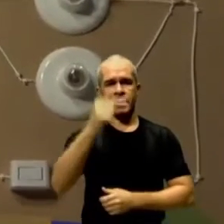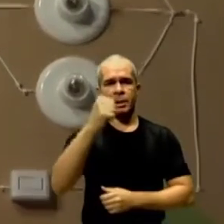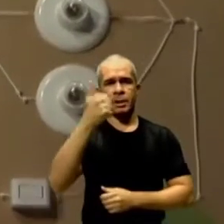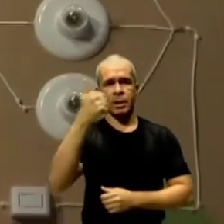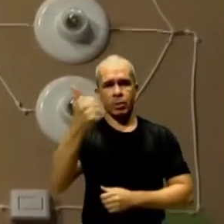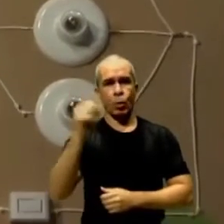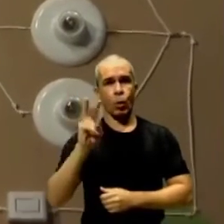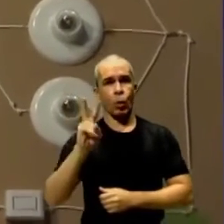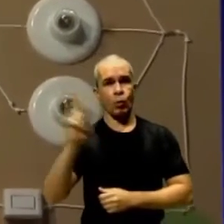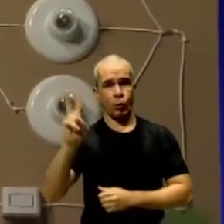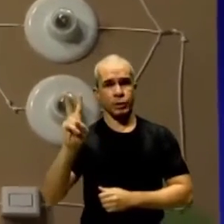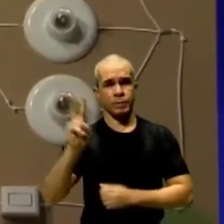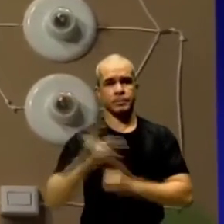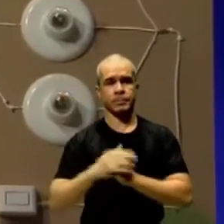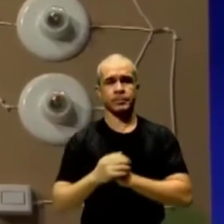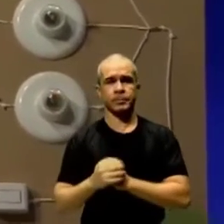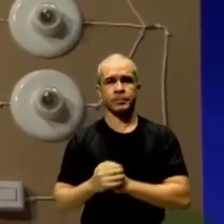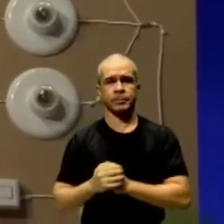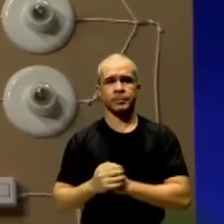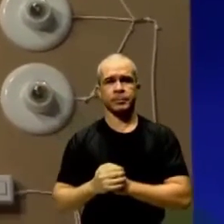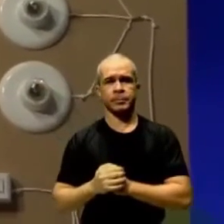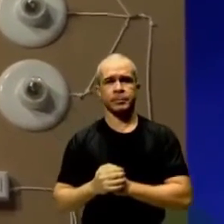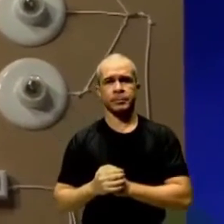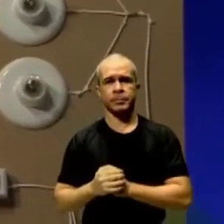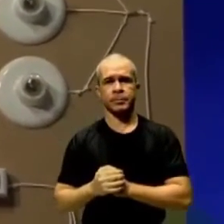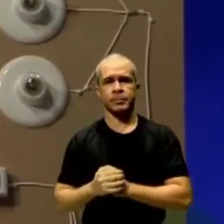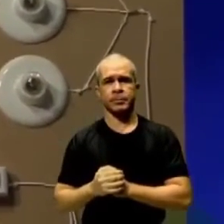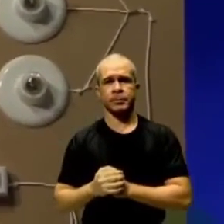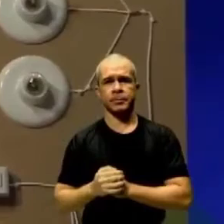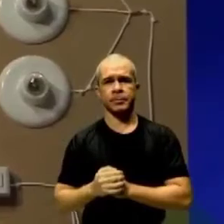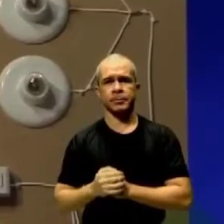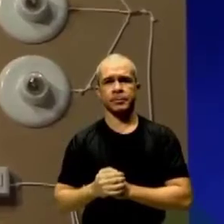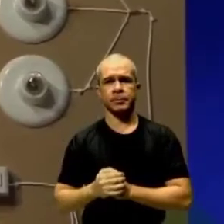71 volts, não sei se você viu lá, é bem rapidinho que ele aparece, olha,